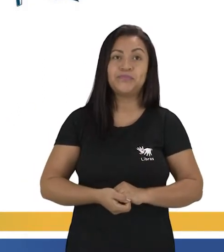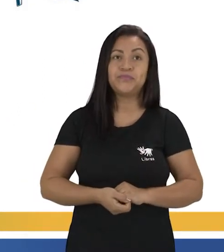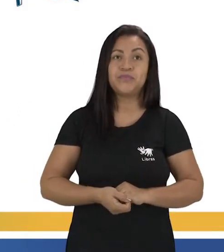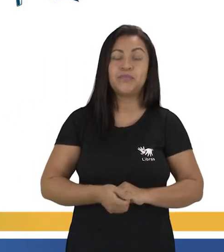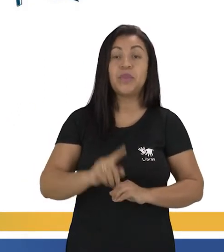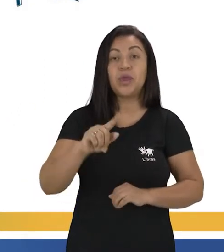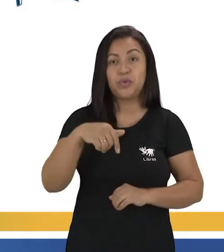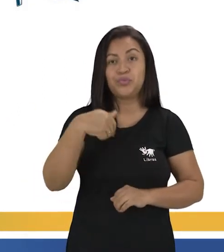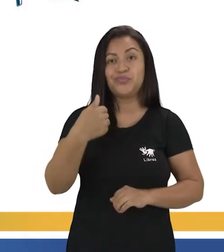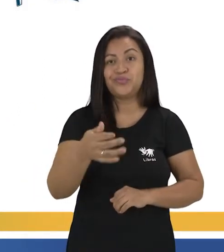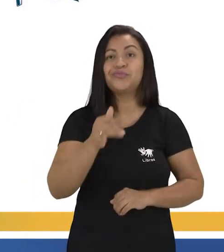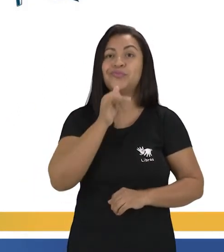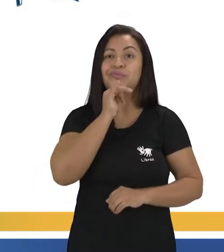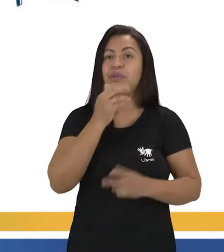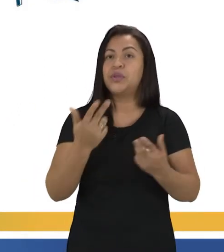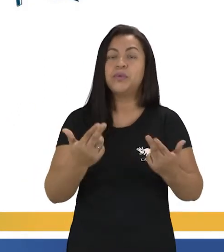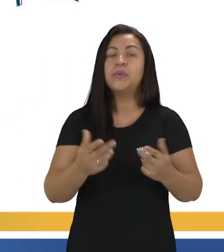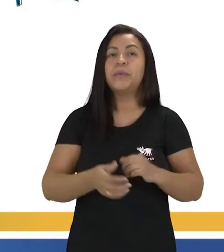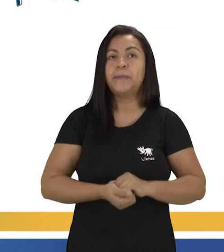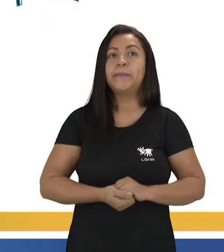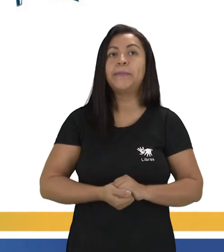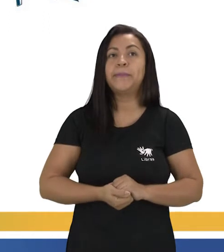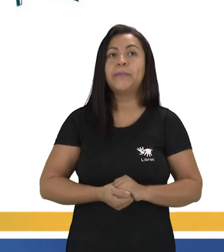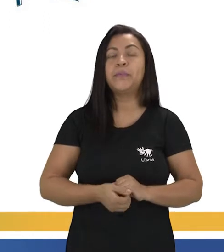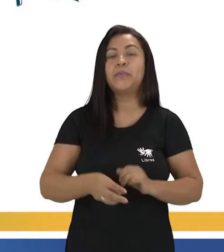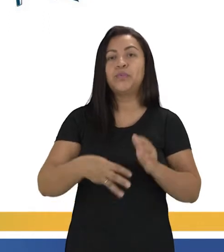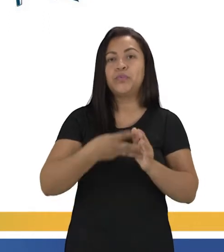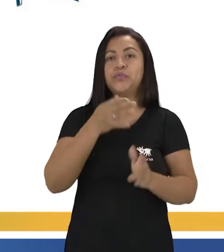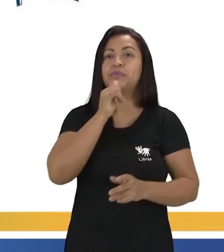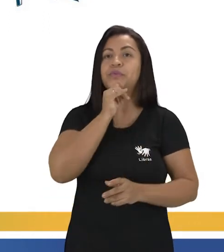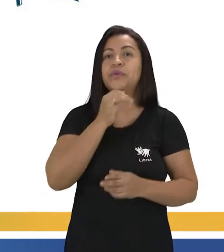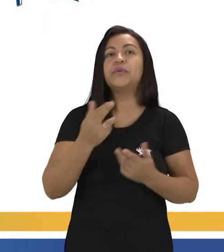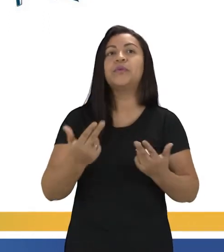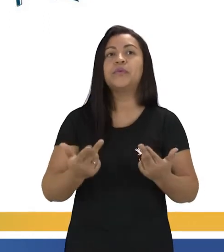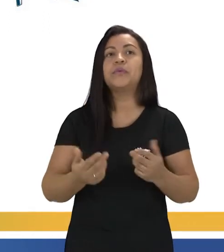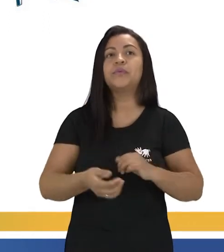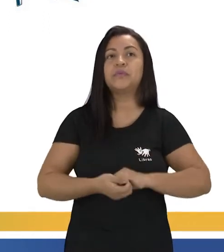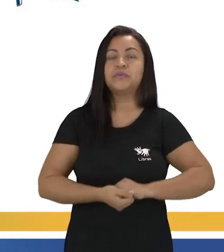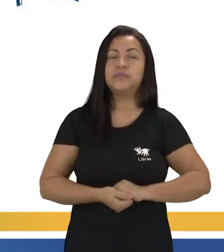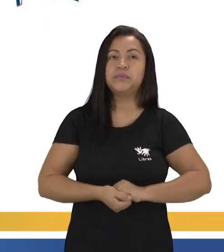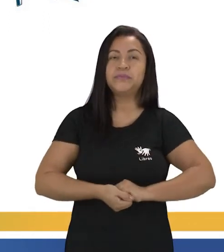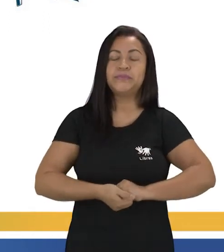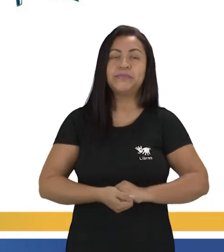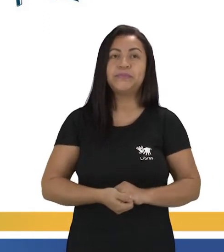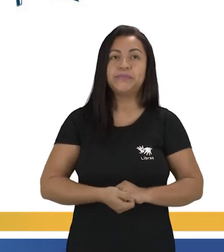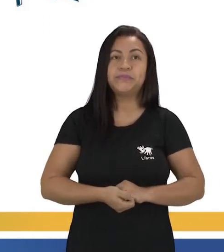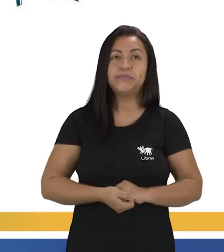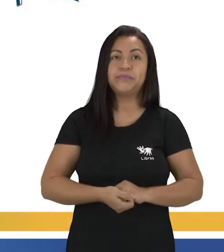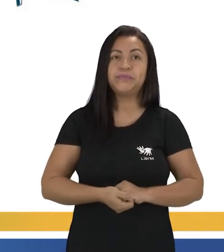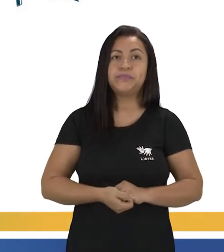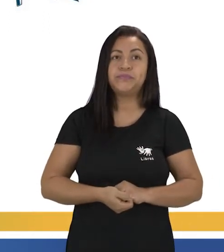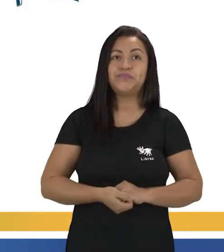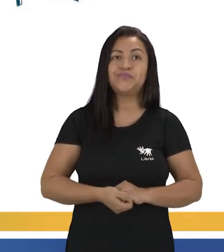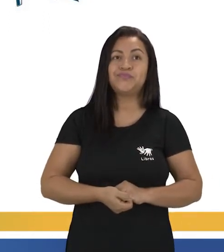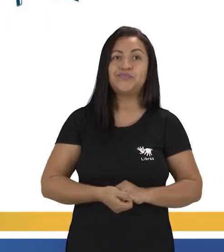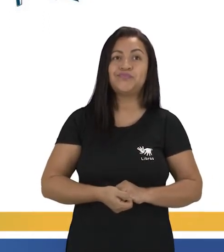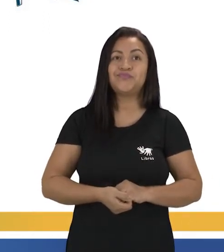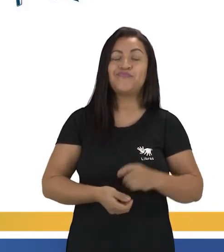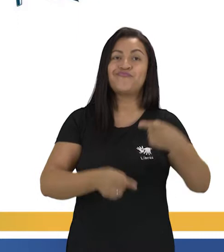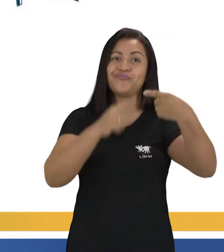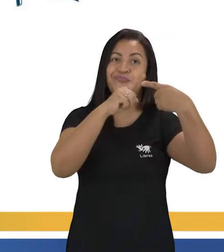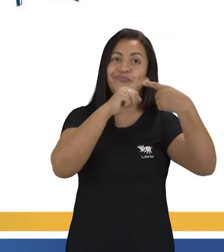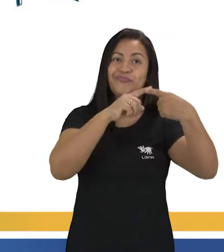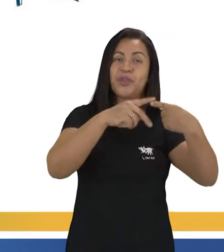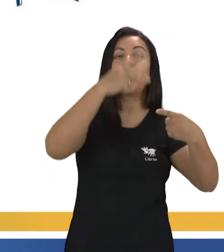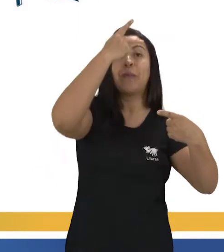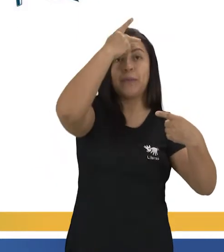gente já viu anteriormente. A mesma coisa no terceiro exemplo com it, the bookstore, sujeito, had,